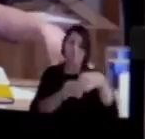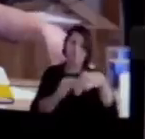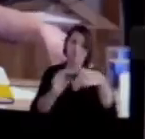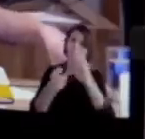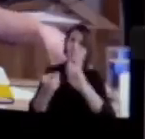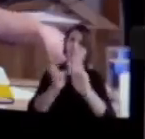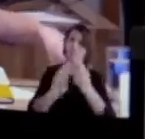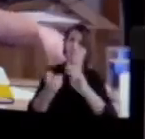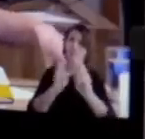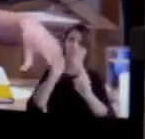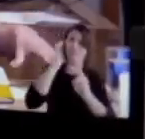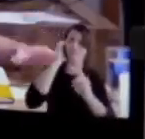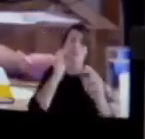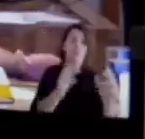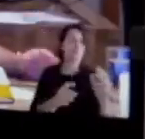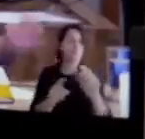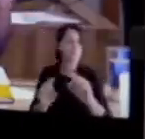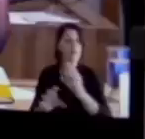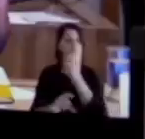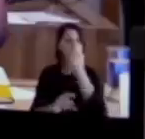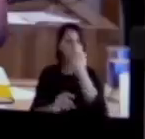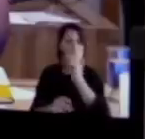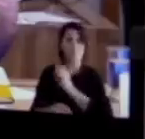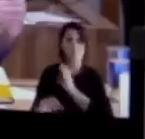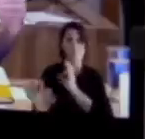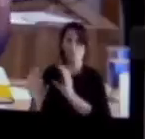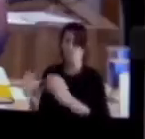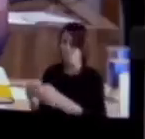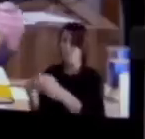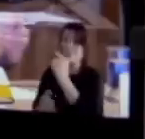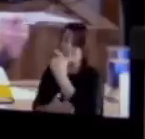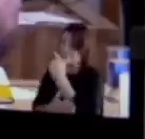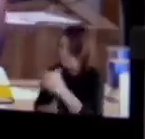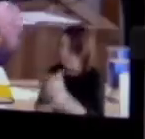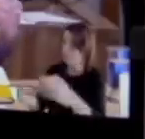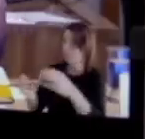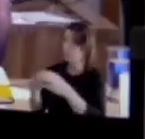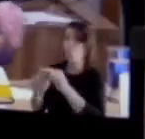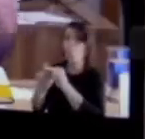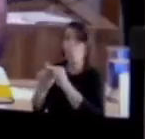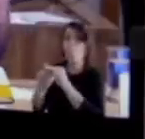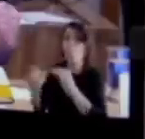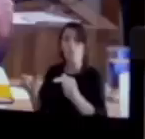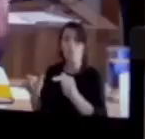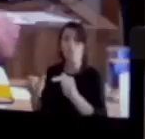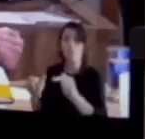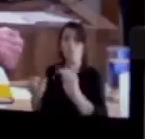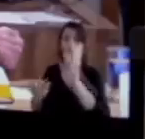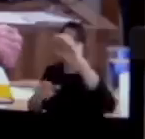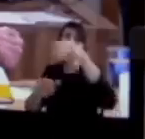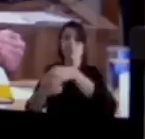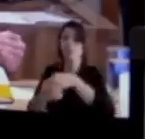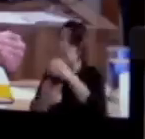ali A Força Nacional que não Fez absolutamente nada não tinha policiamento nenhum nunca aconteceu na história de